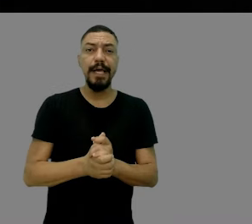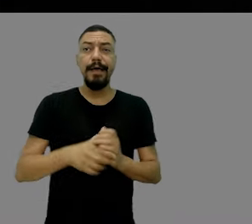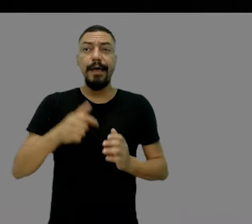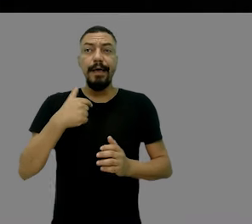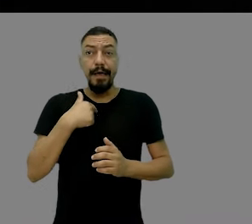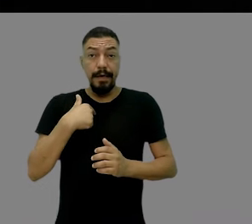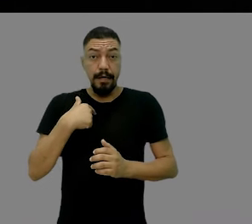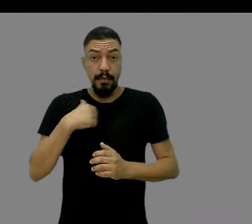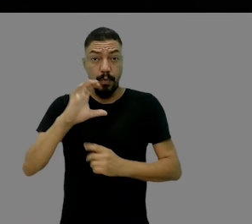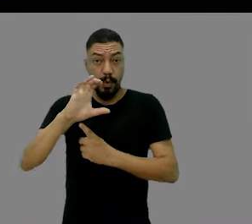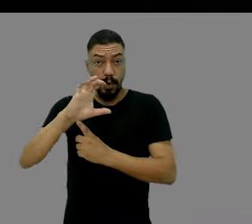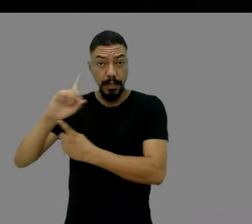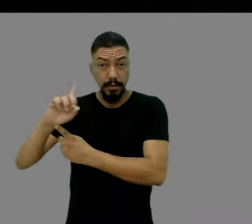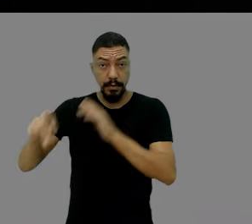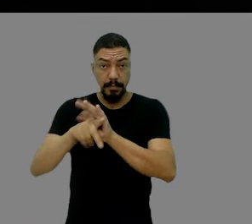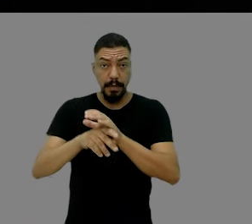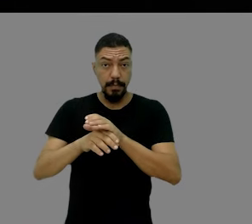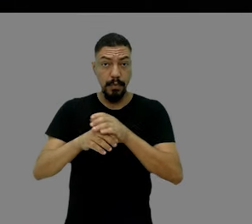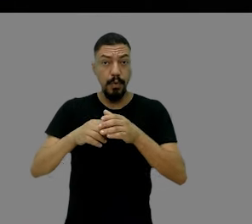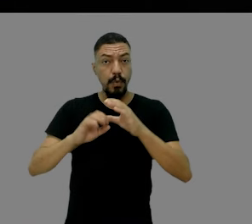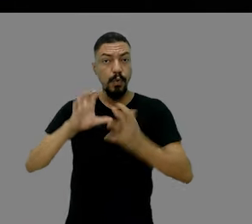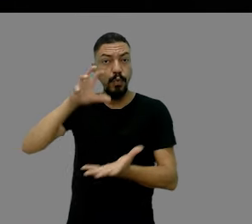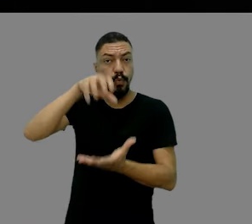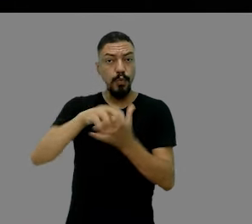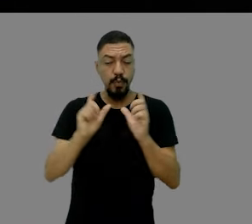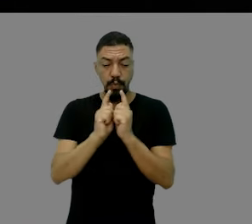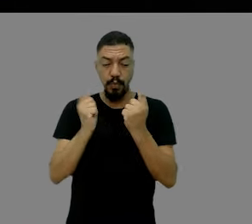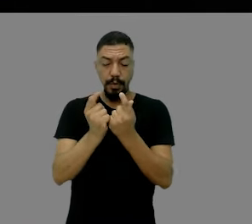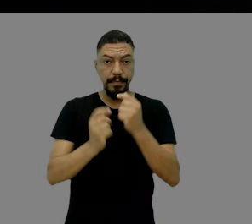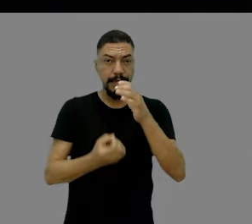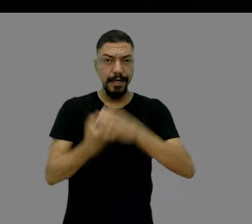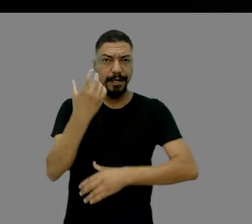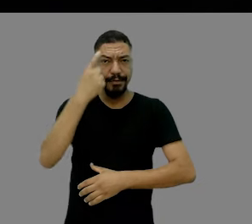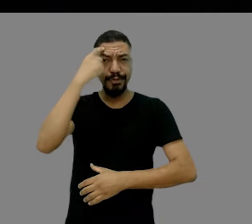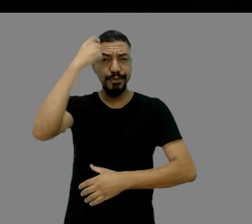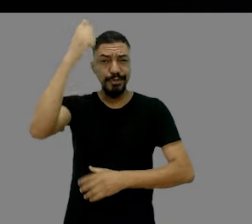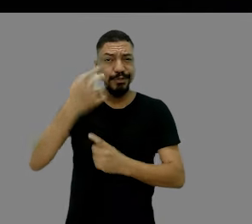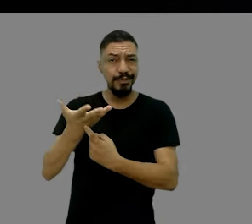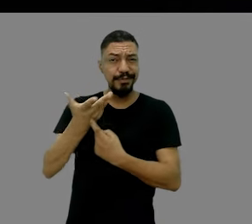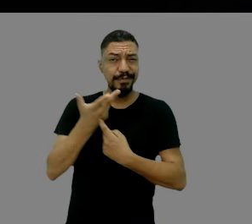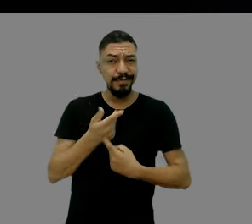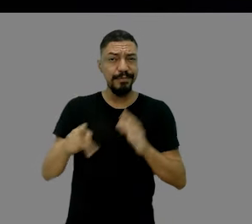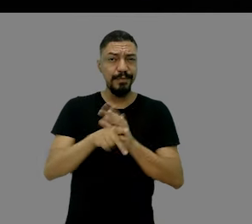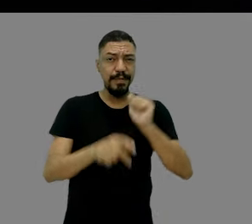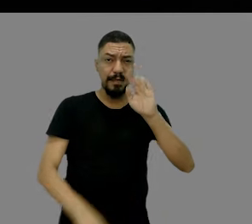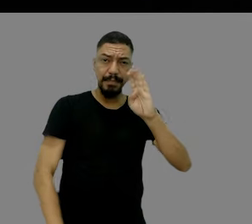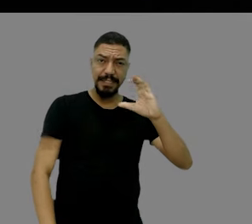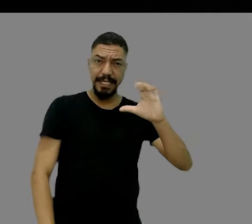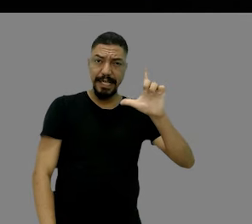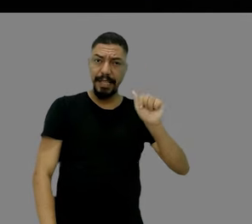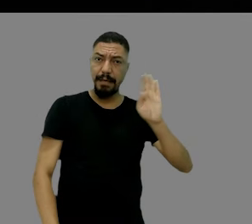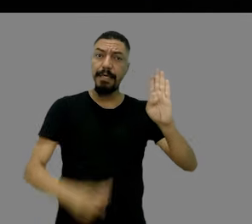a coordenadora do Núcleo Criativo da ABC Lab e tenho o meu cachê mensal. né? Então, eu emito mensalmente as notas